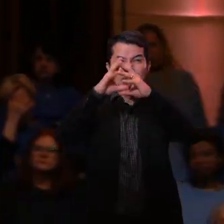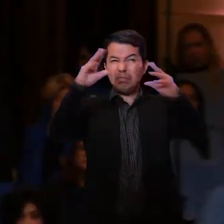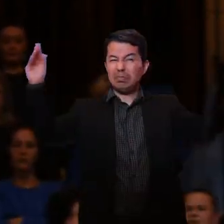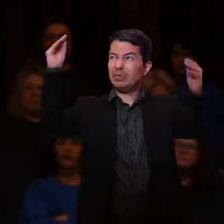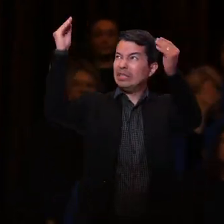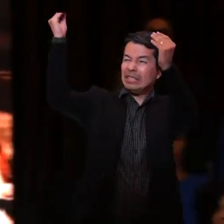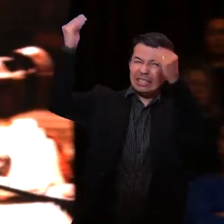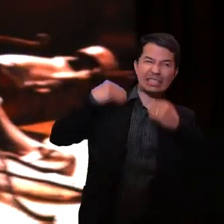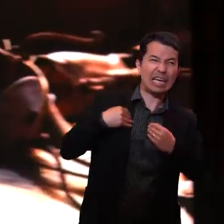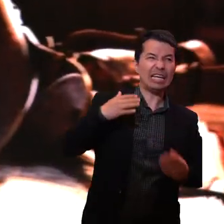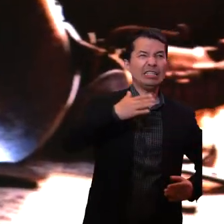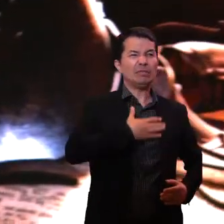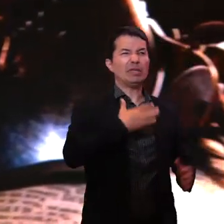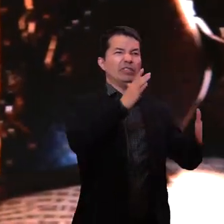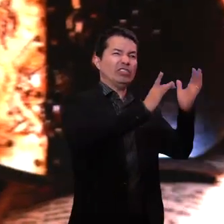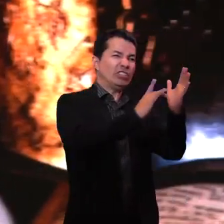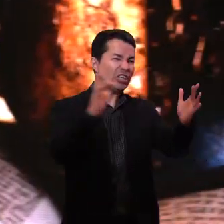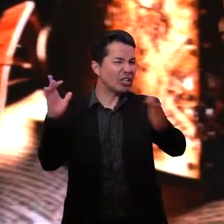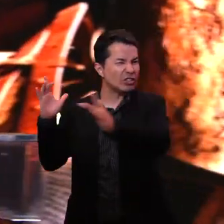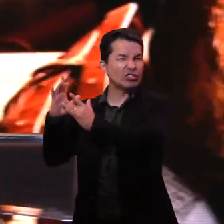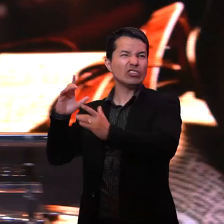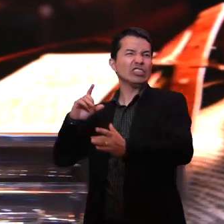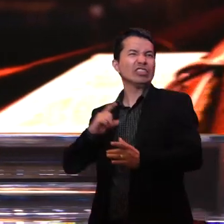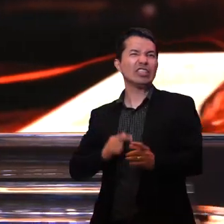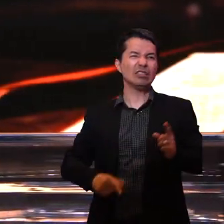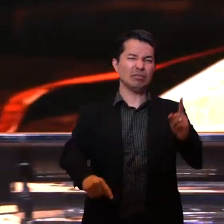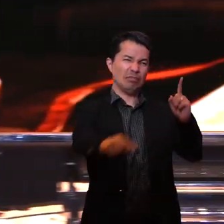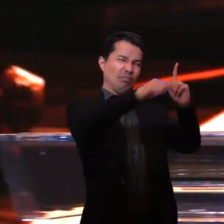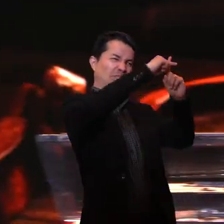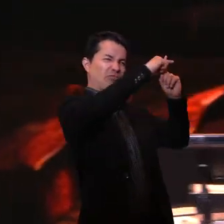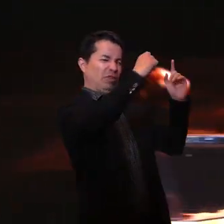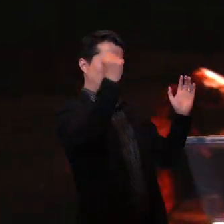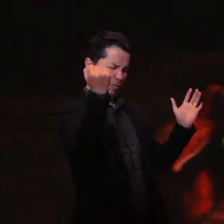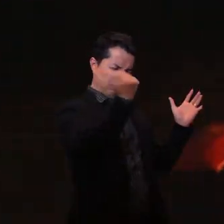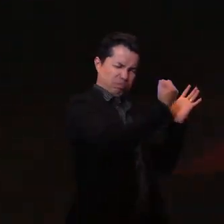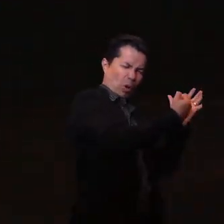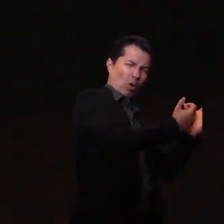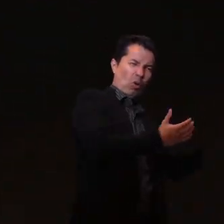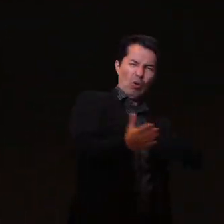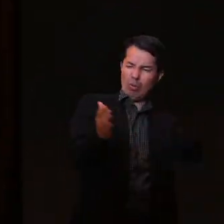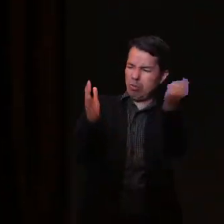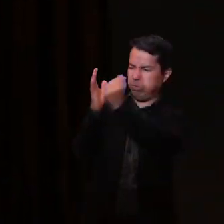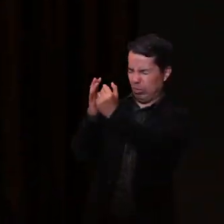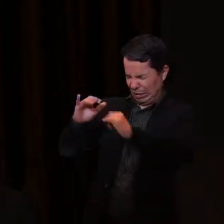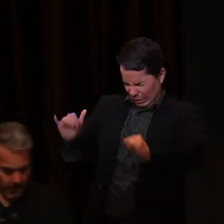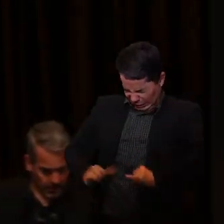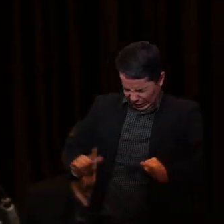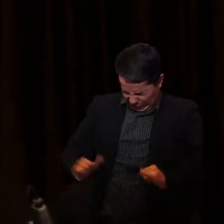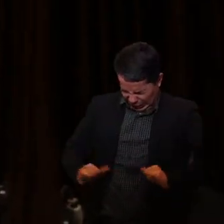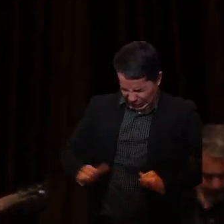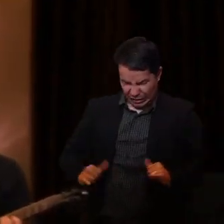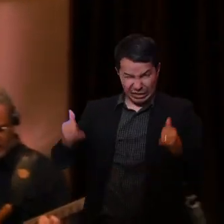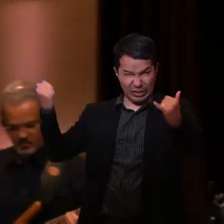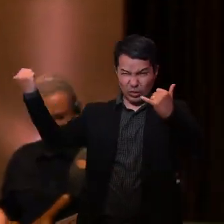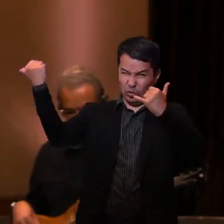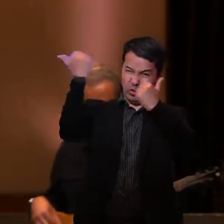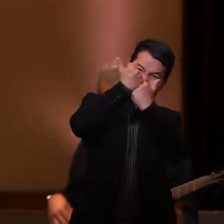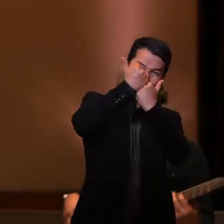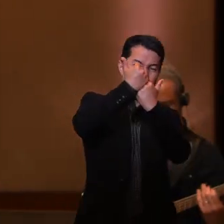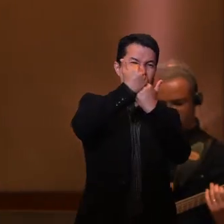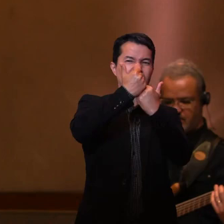meu Jesus, Ele foi levantado no madeiro, Ele suportou sim a dor para que eu e